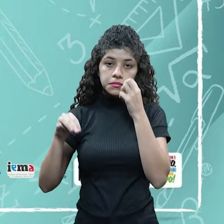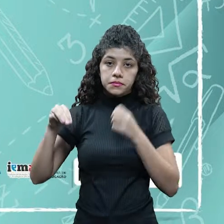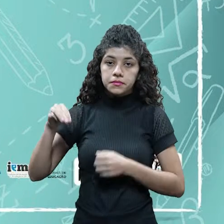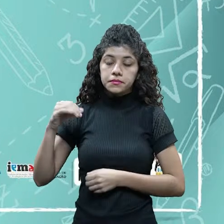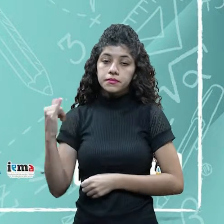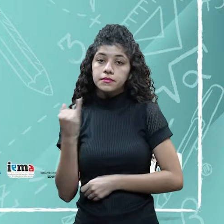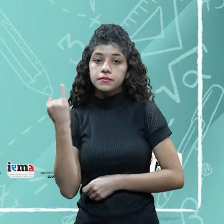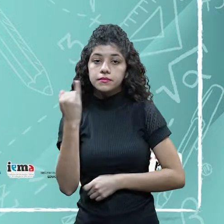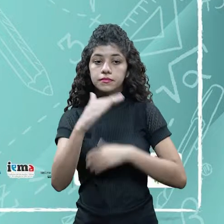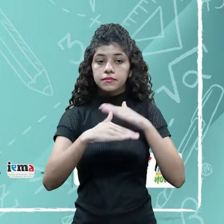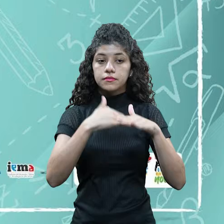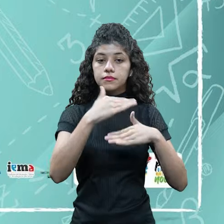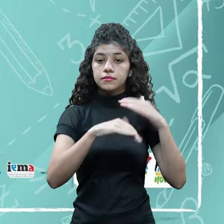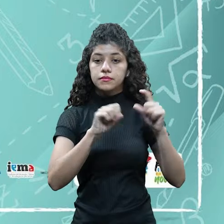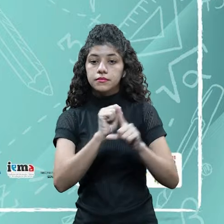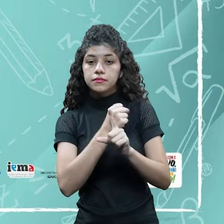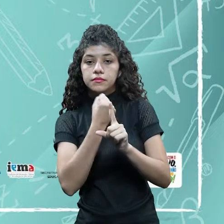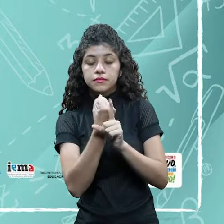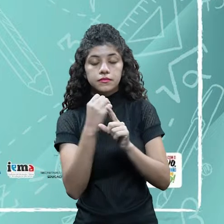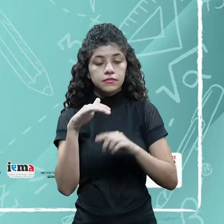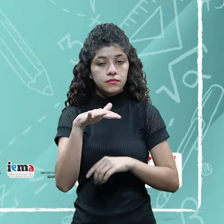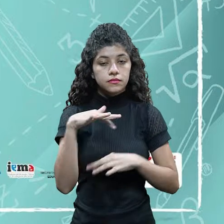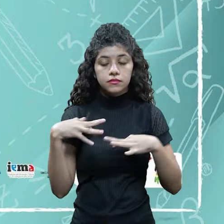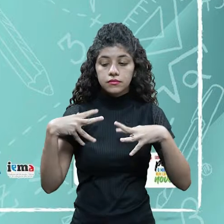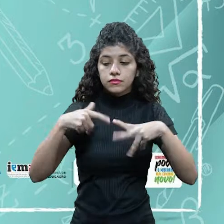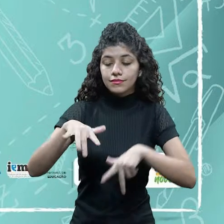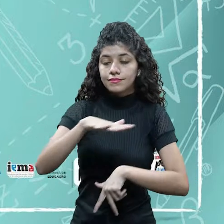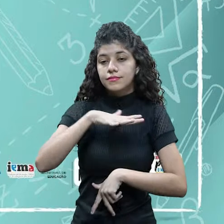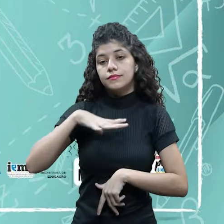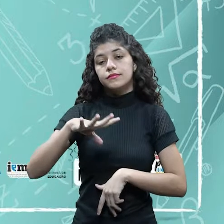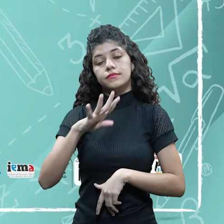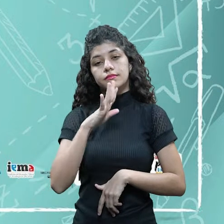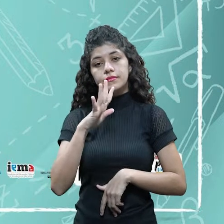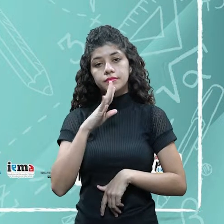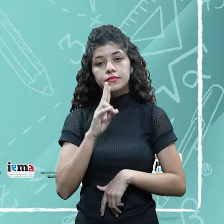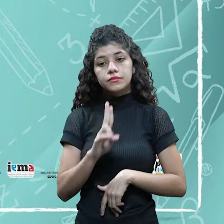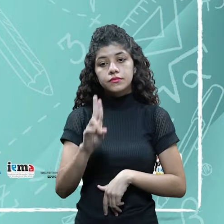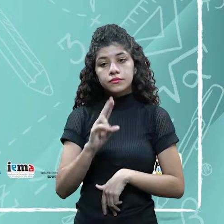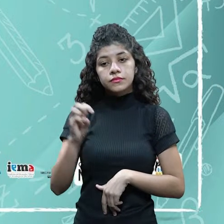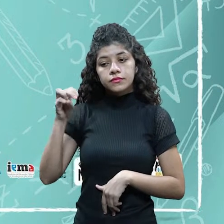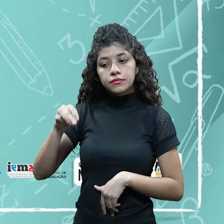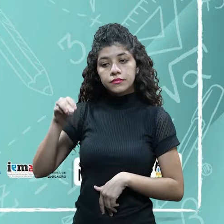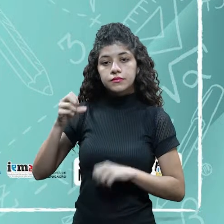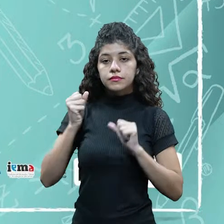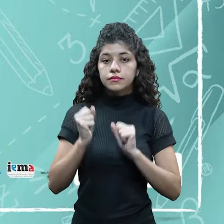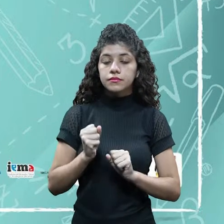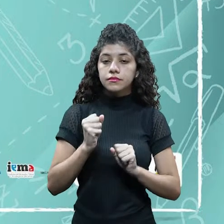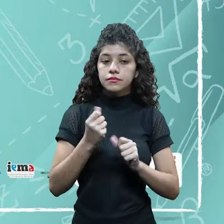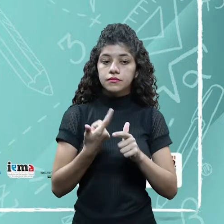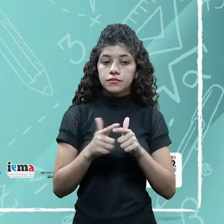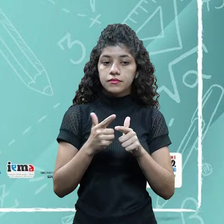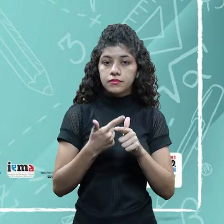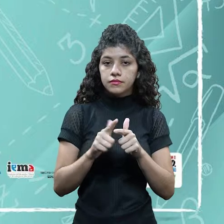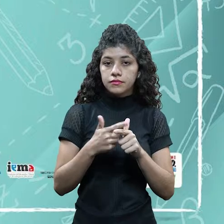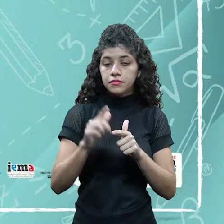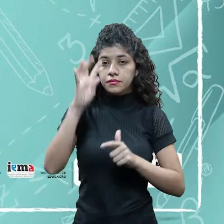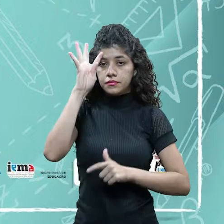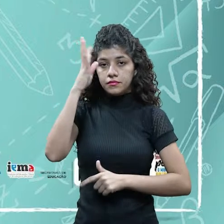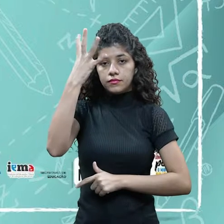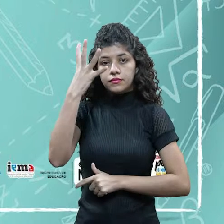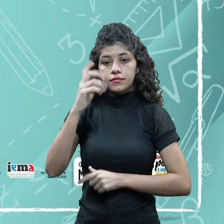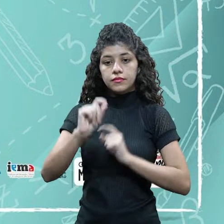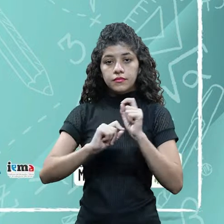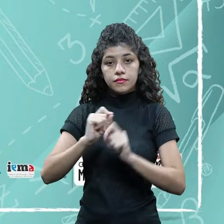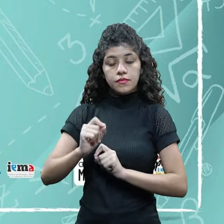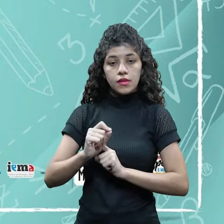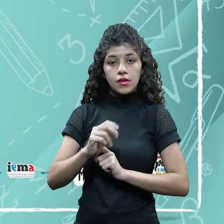extrema importância para o desenvolvimento da sociedade em todas as áreas de conhecimento. Através do uso da matemática podemos resolver diversos problemas, desde como mandar o